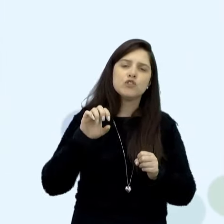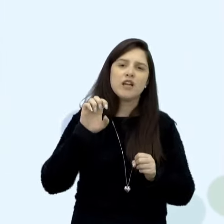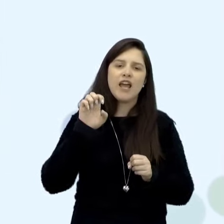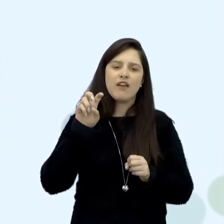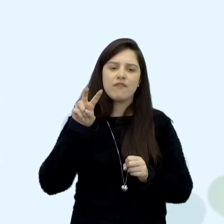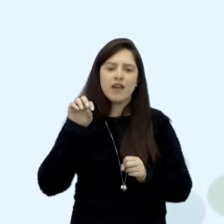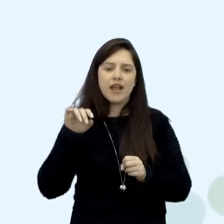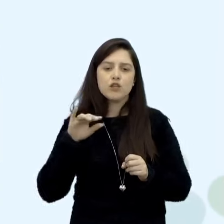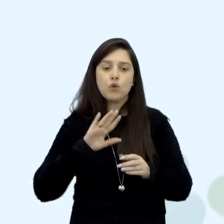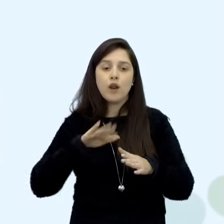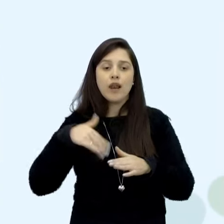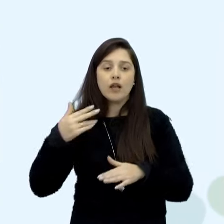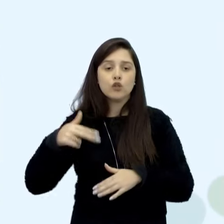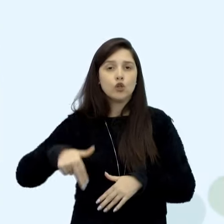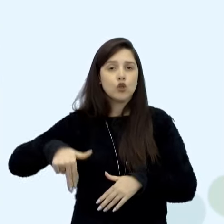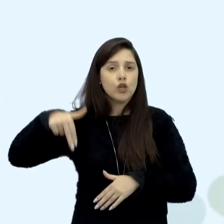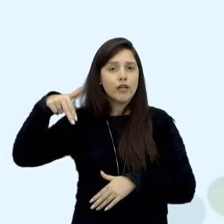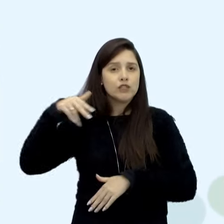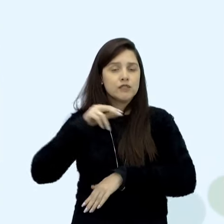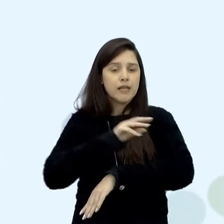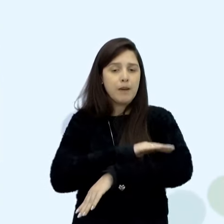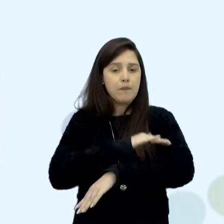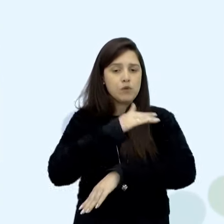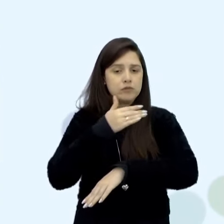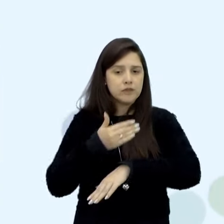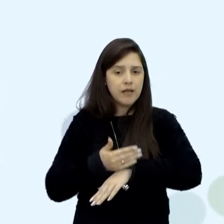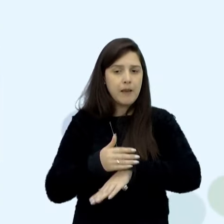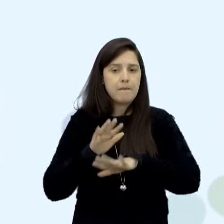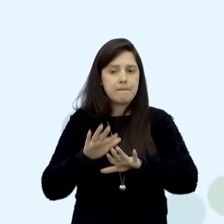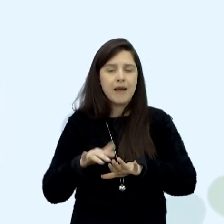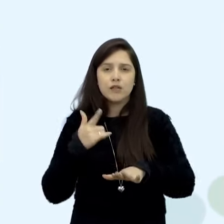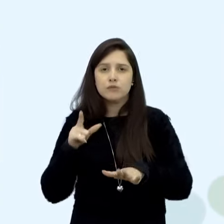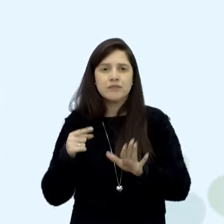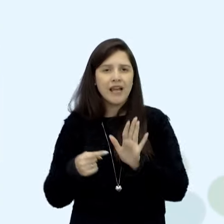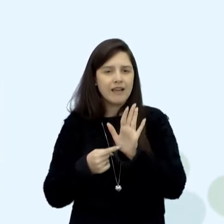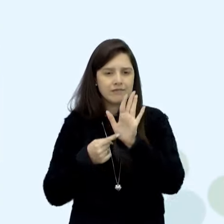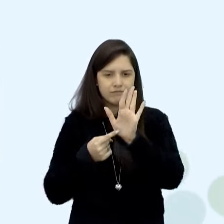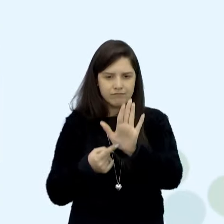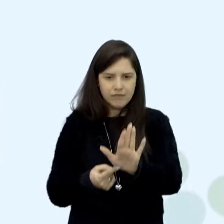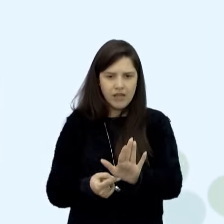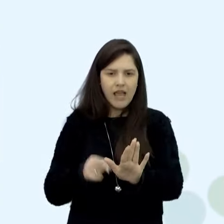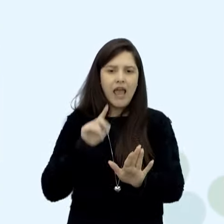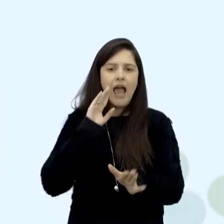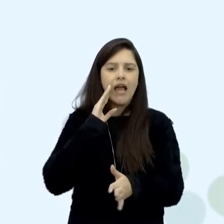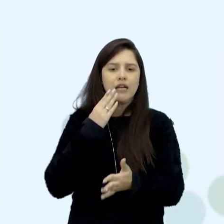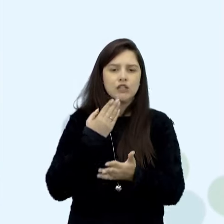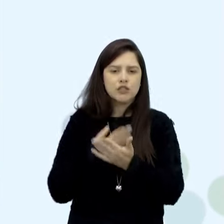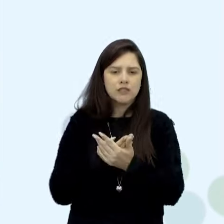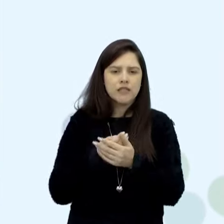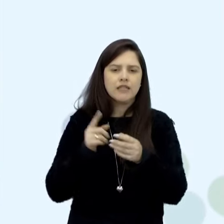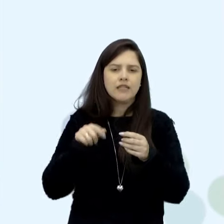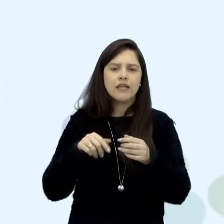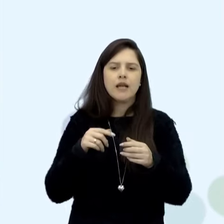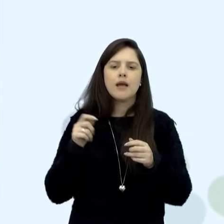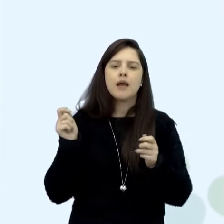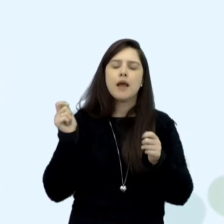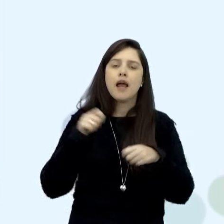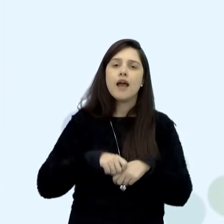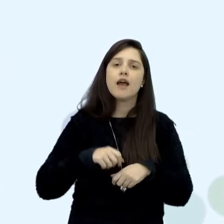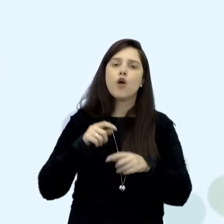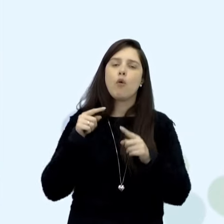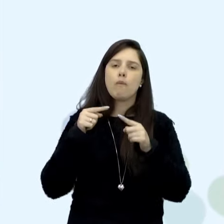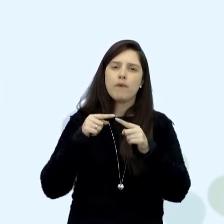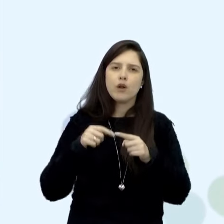da montanha. E apesar de não ter sido identificado, acredita-se que ele pertença ao